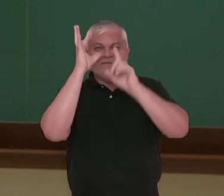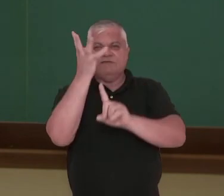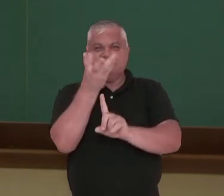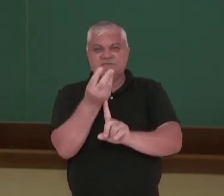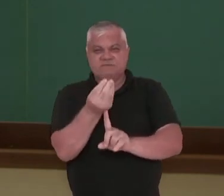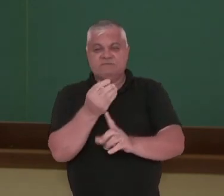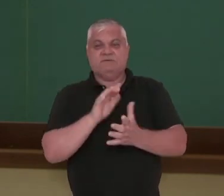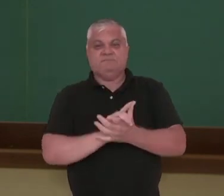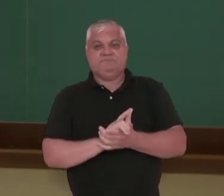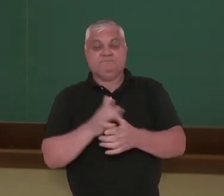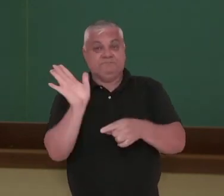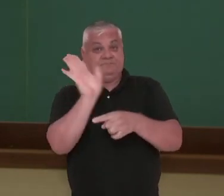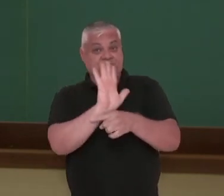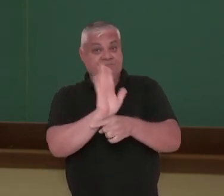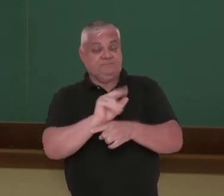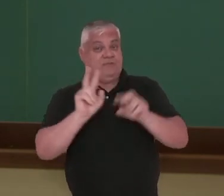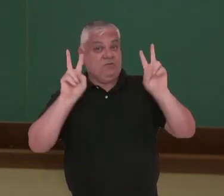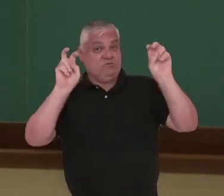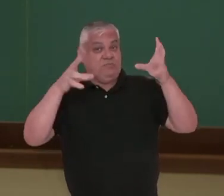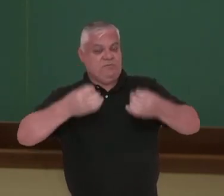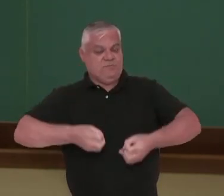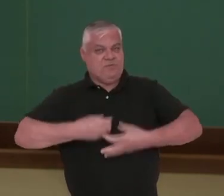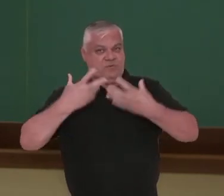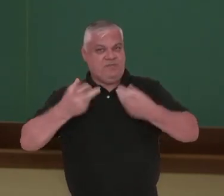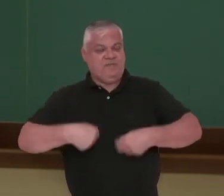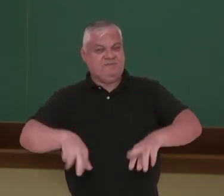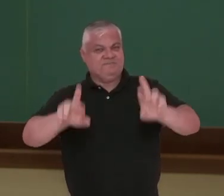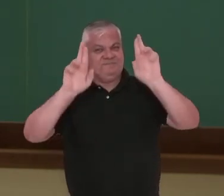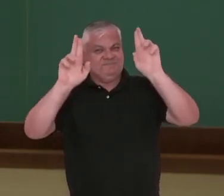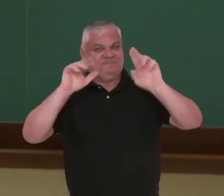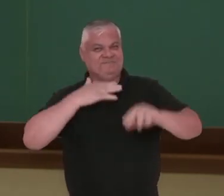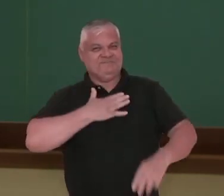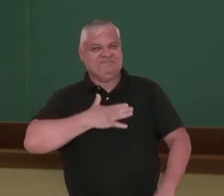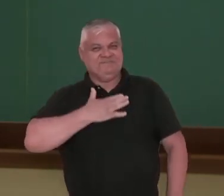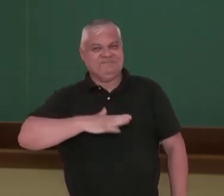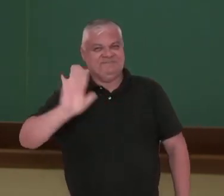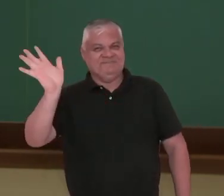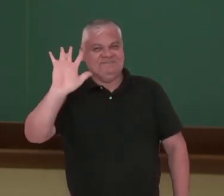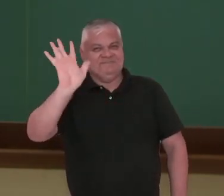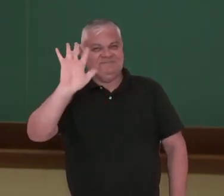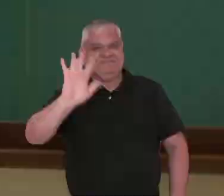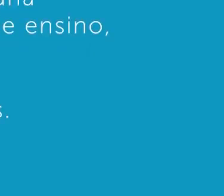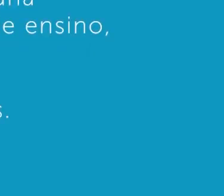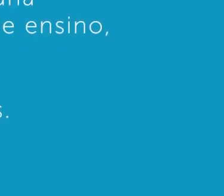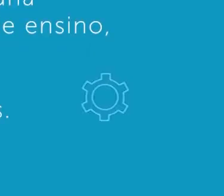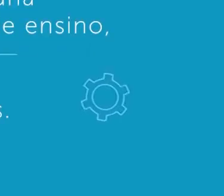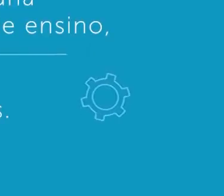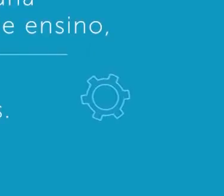Nesse vídeo falamos sobre poema. Espero que vocês tenham gostado. Até breve!